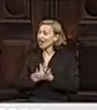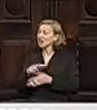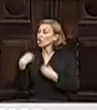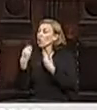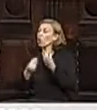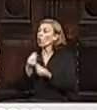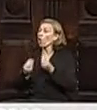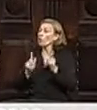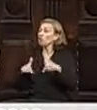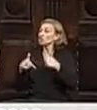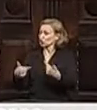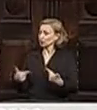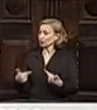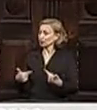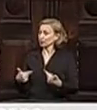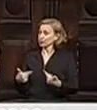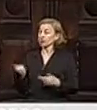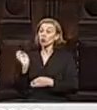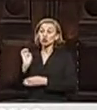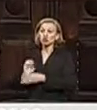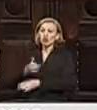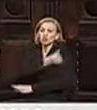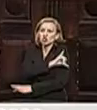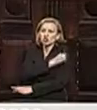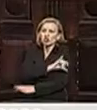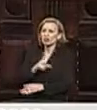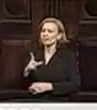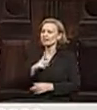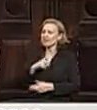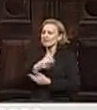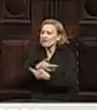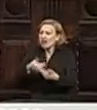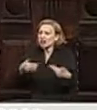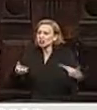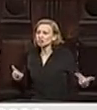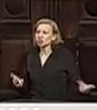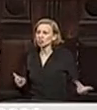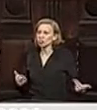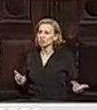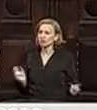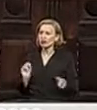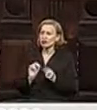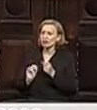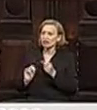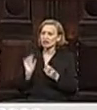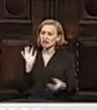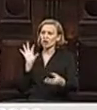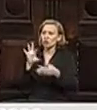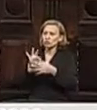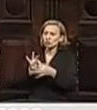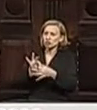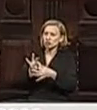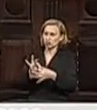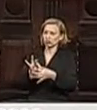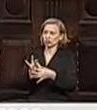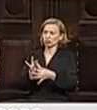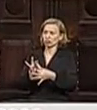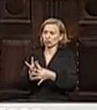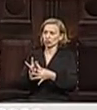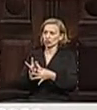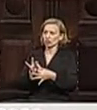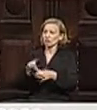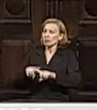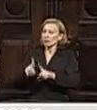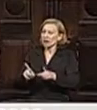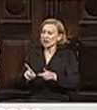do Rio de Janeiro dê a quantidade de recursos que dá à União, mas esse retorno não volta